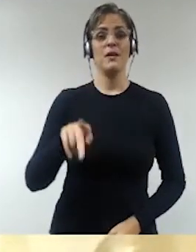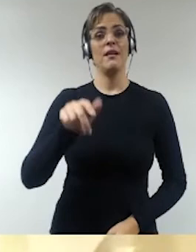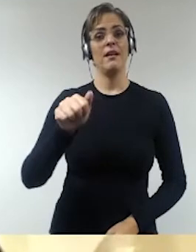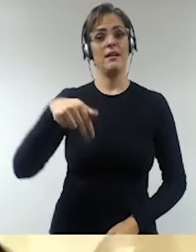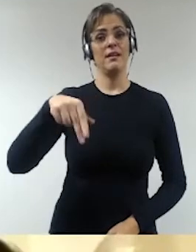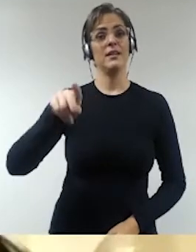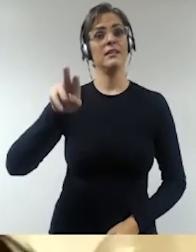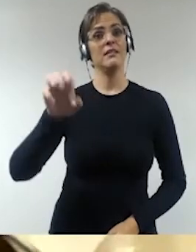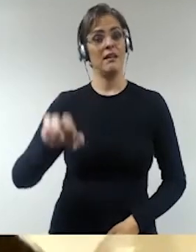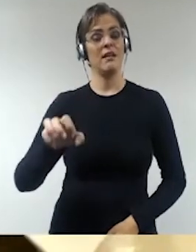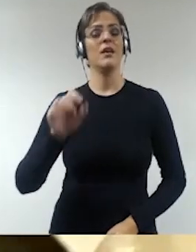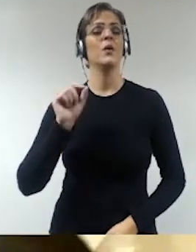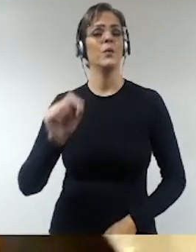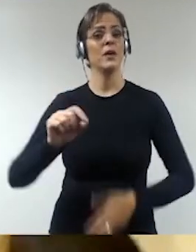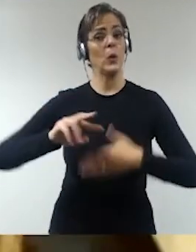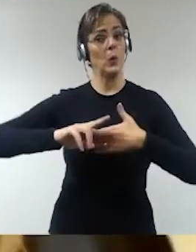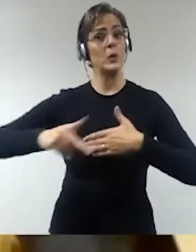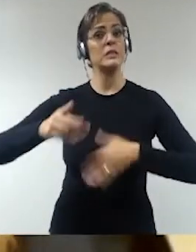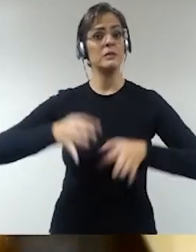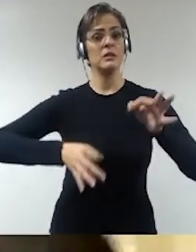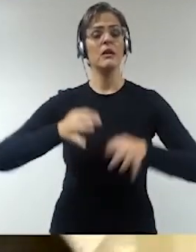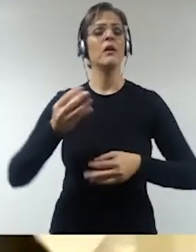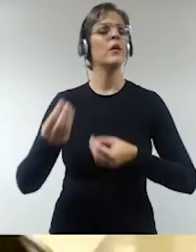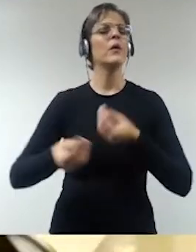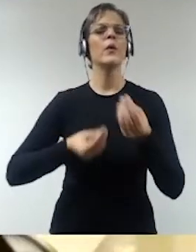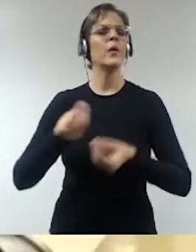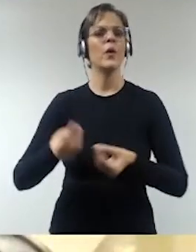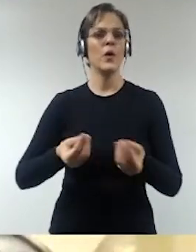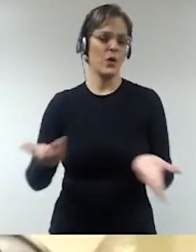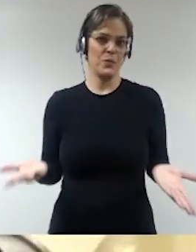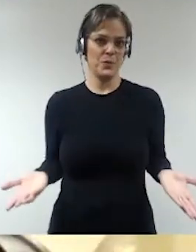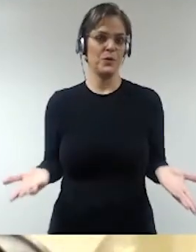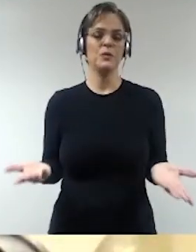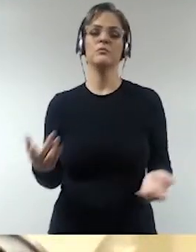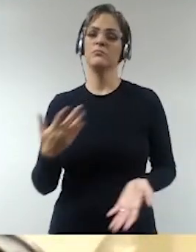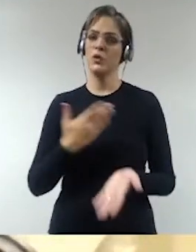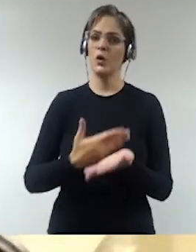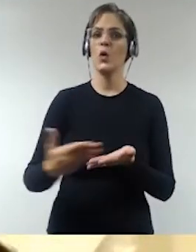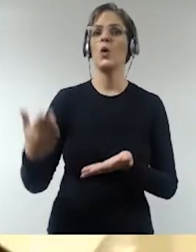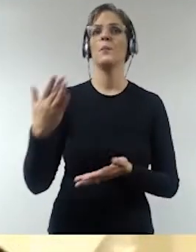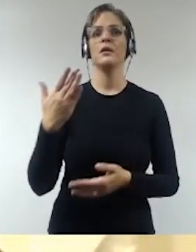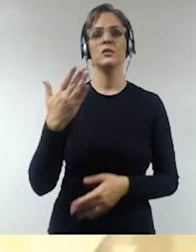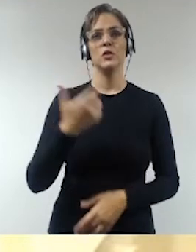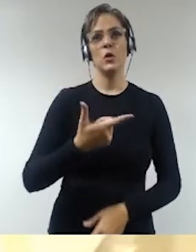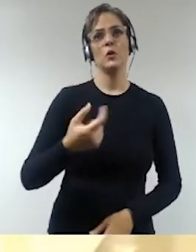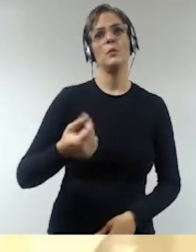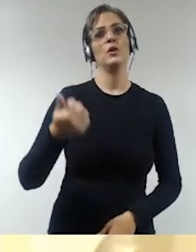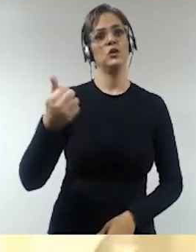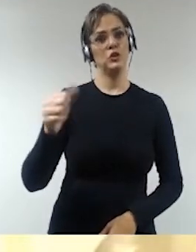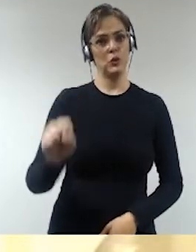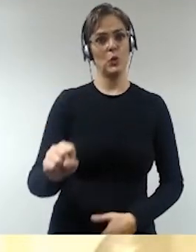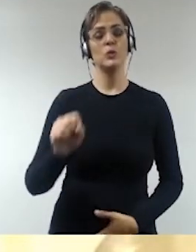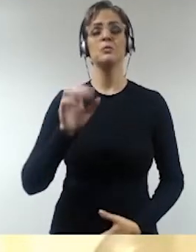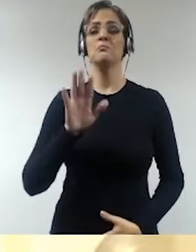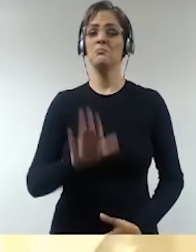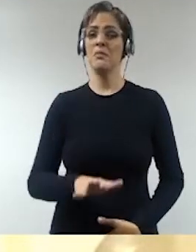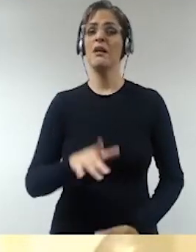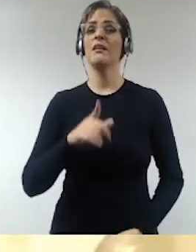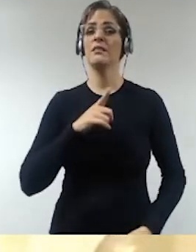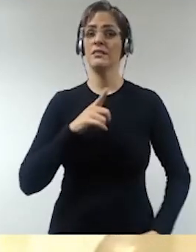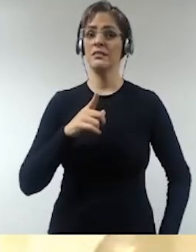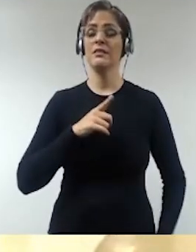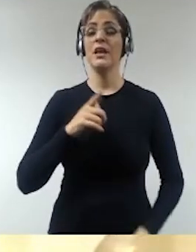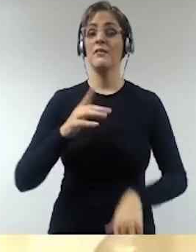consequencialismo jurídico foi introduzido expressamente no nosso ordenamento jurídico em 2018, mas ele sofreu